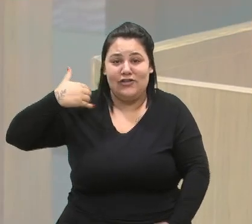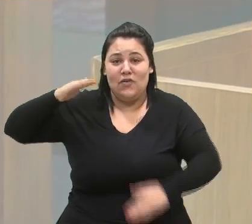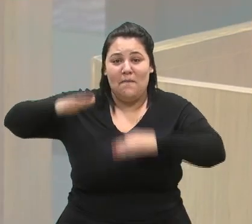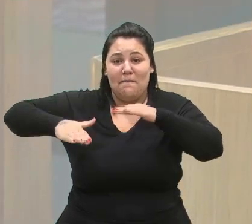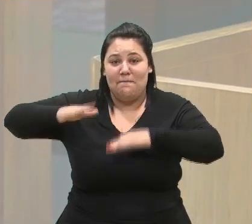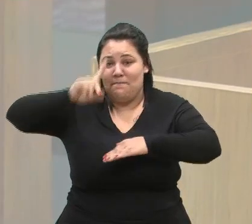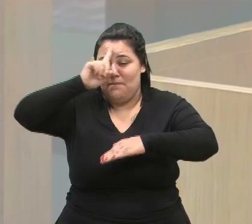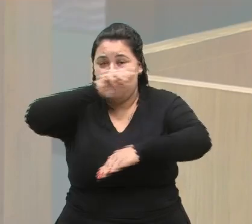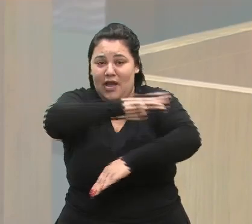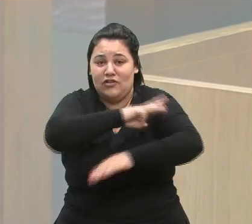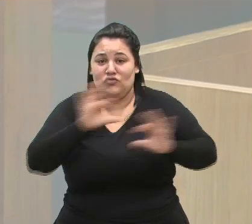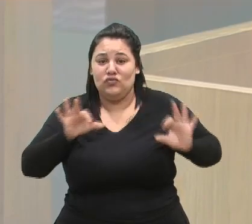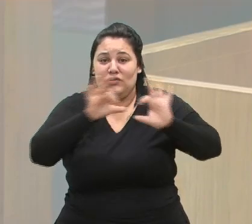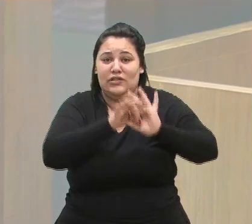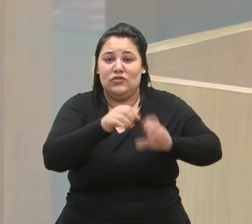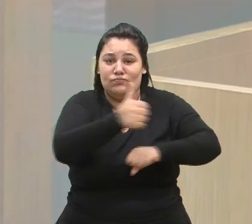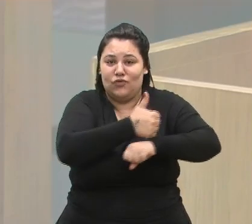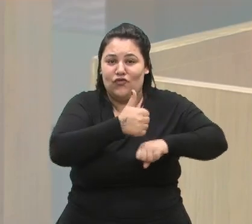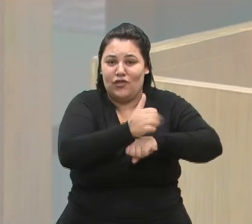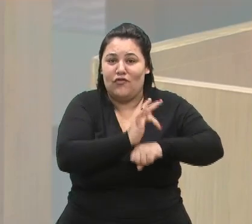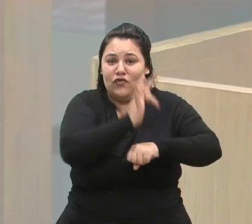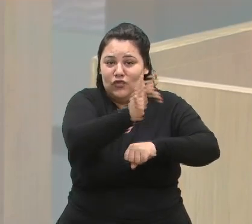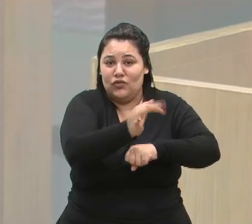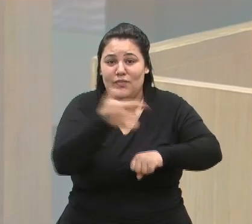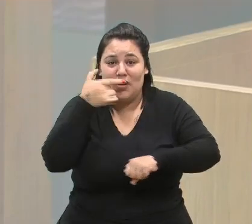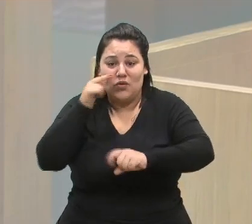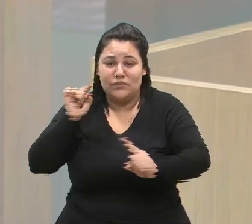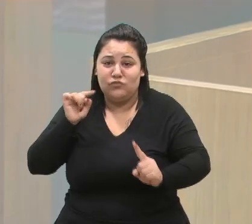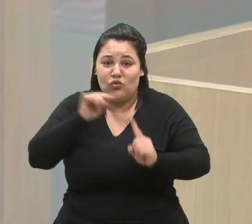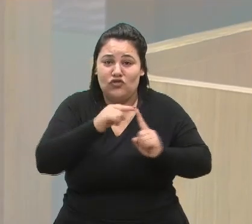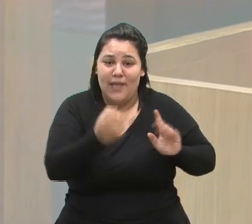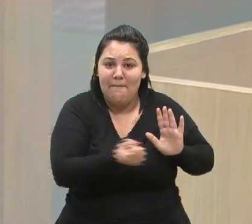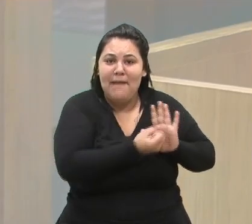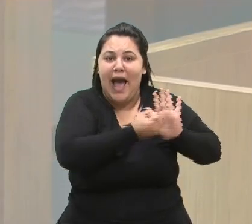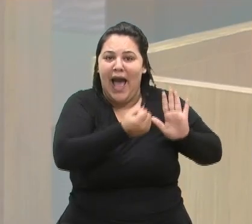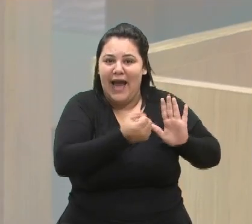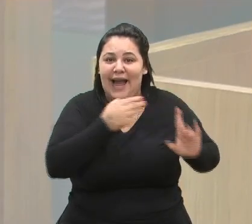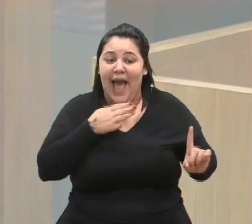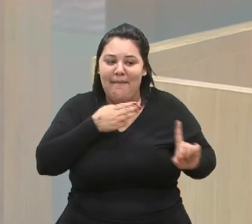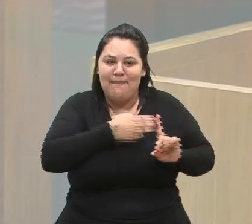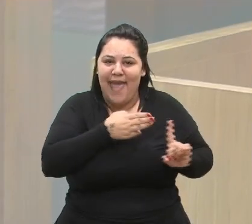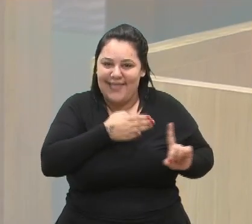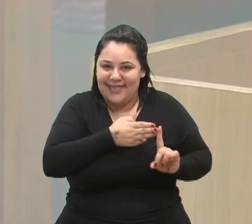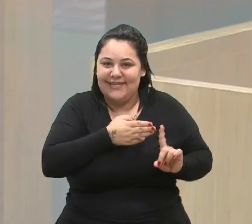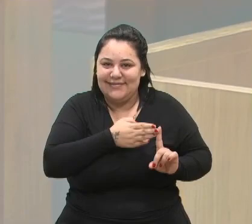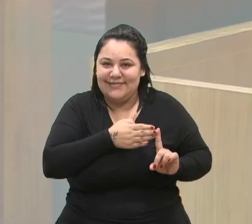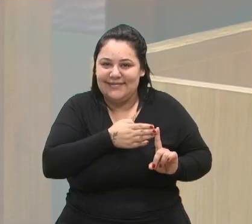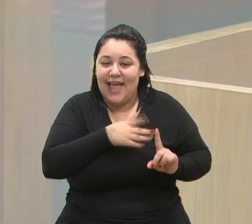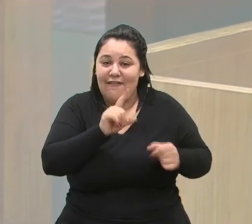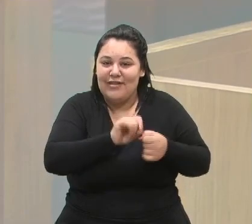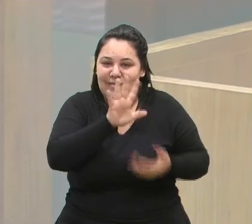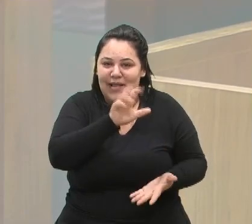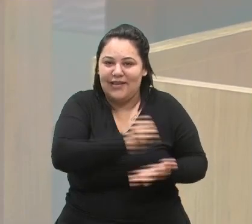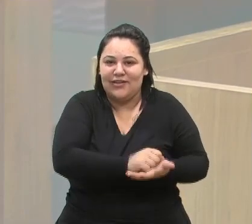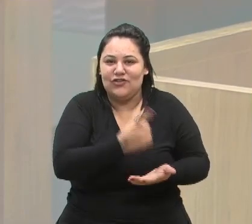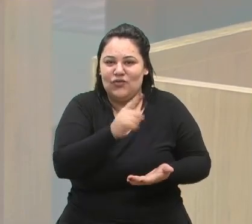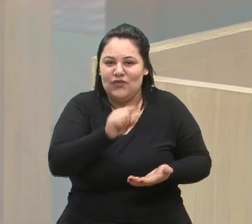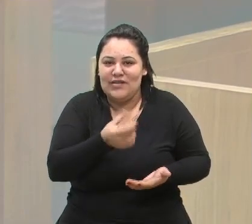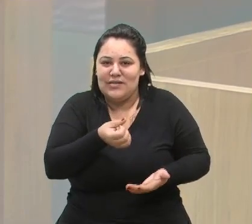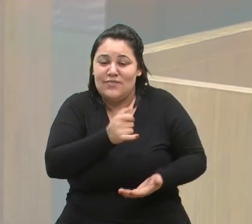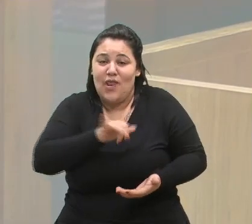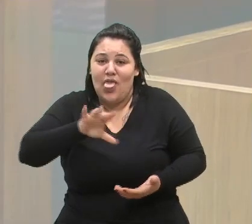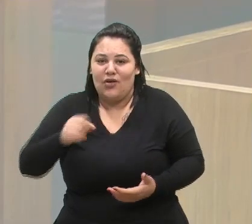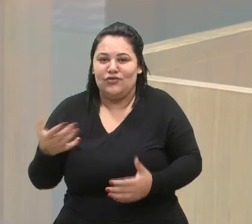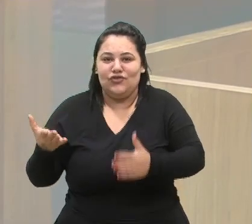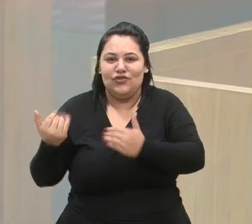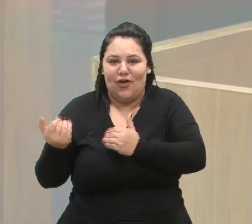vinculado à educação profissional. Para atingir esta marca, o objetivo é matricular mais de 1,6 milhões de jovens